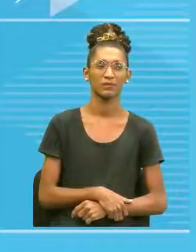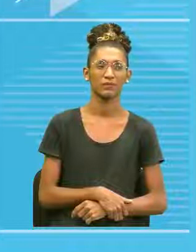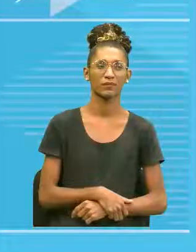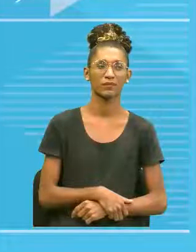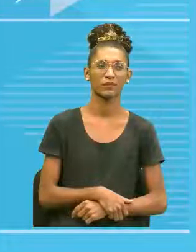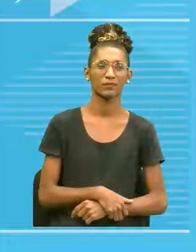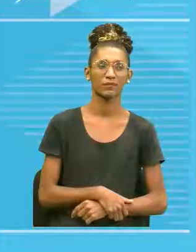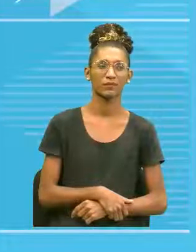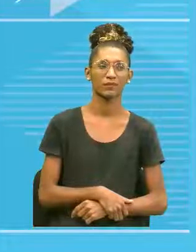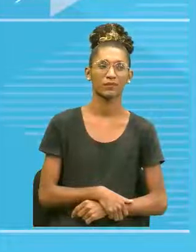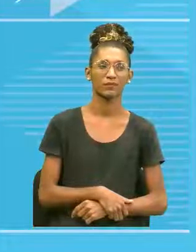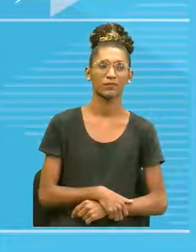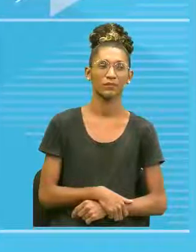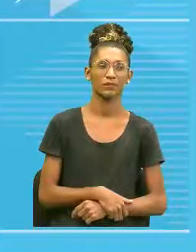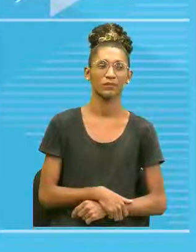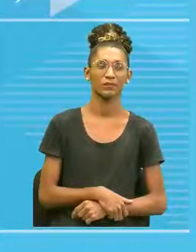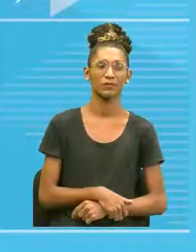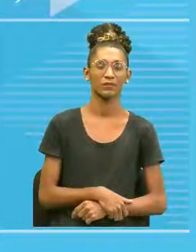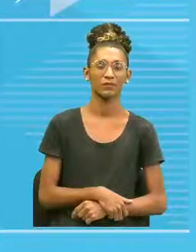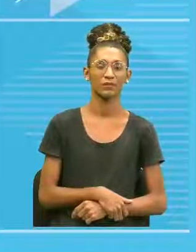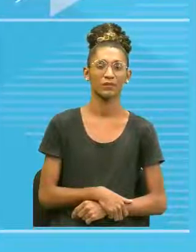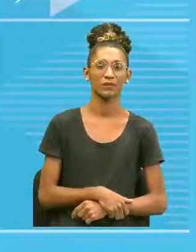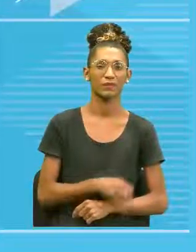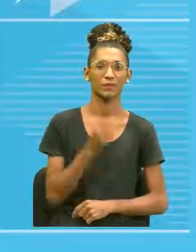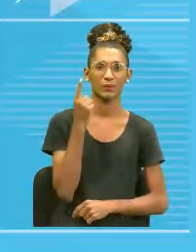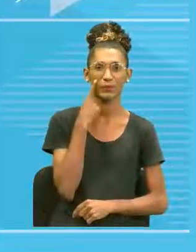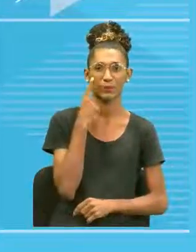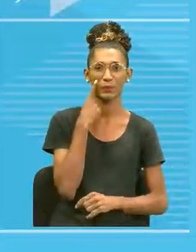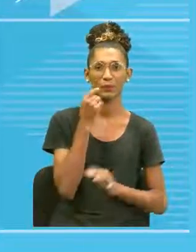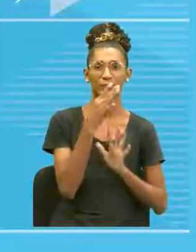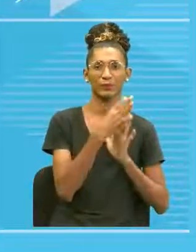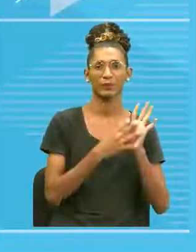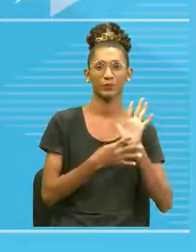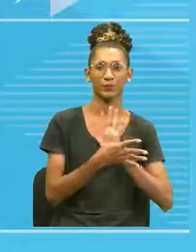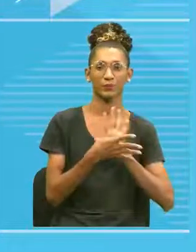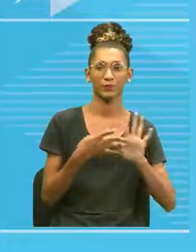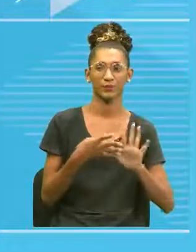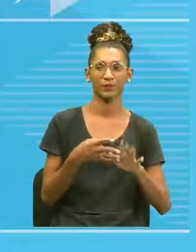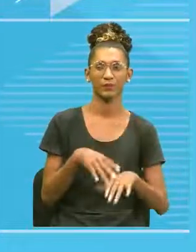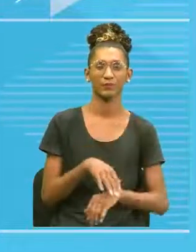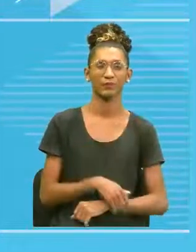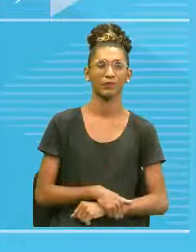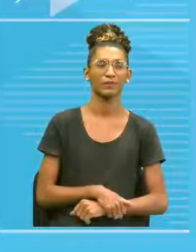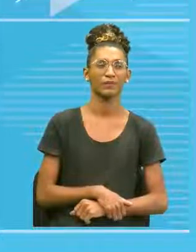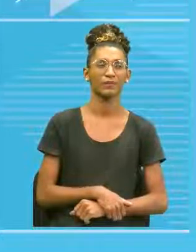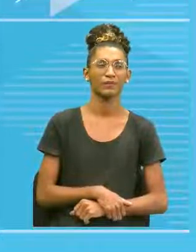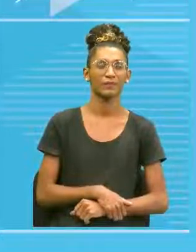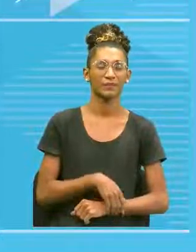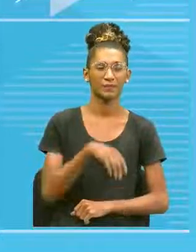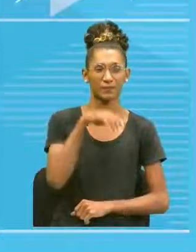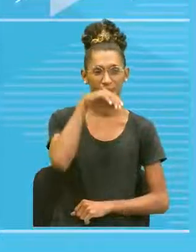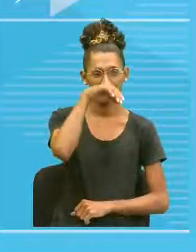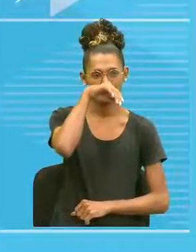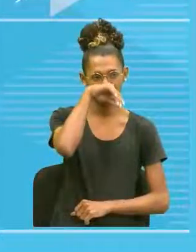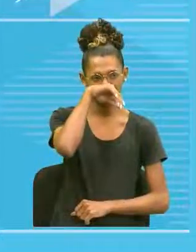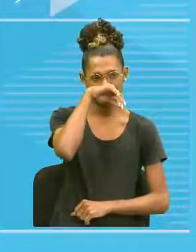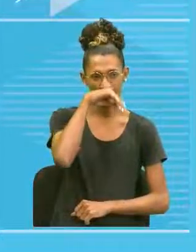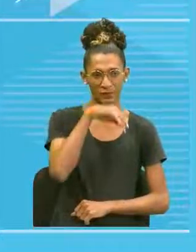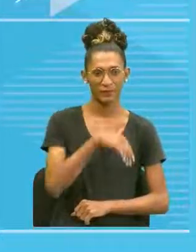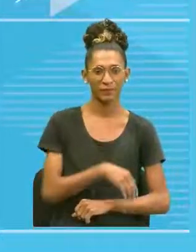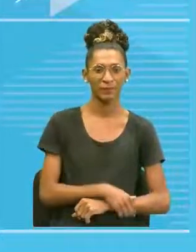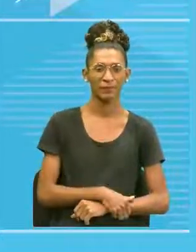I e II OS ébrios e os teres havia na blado participa de Abraão hablado tá